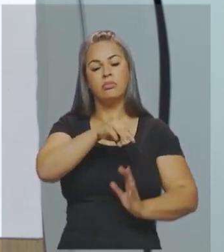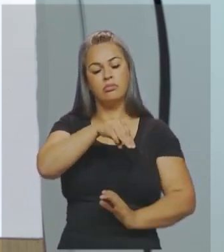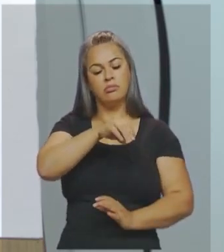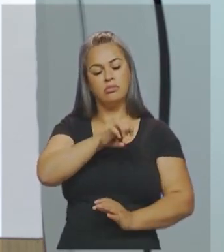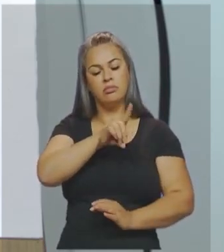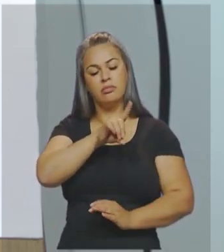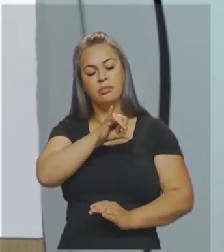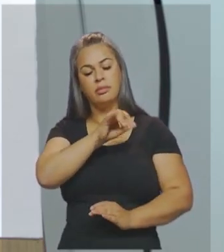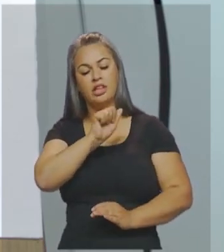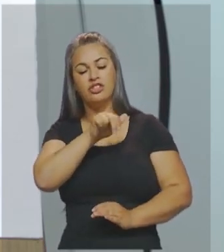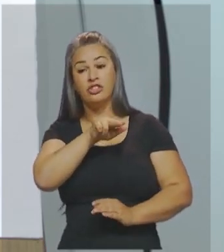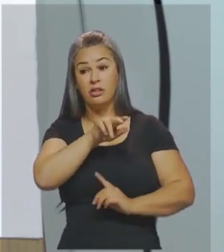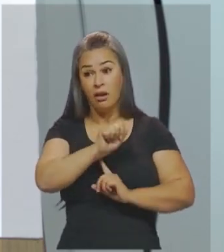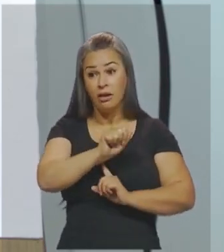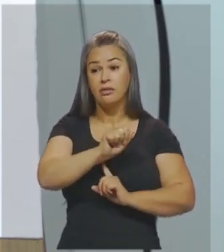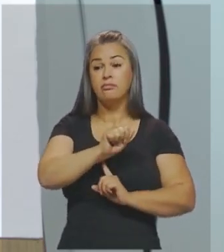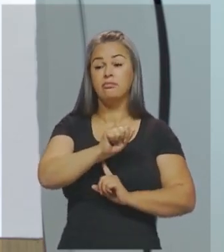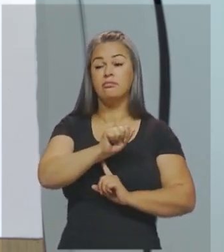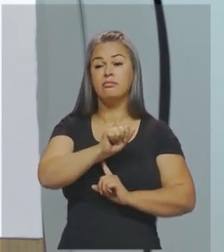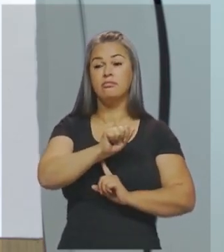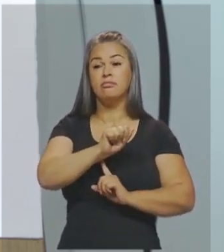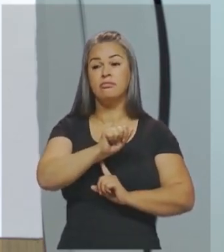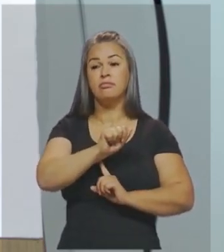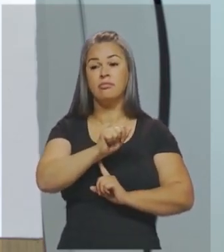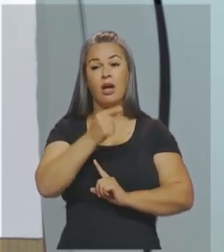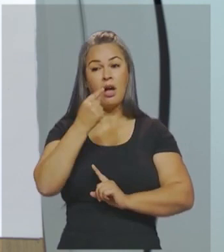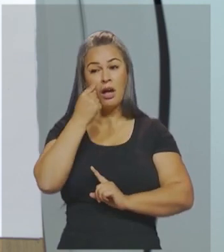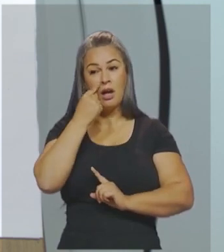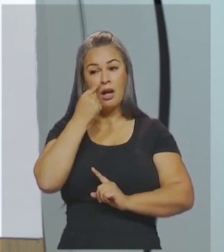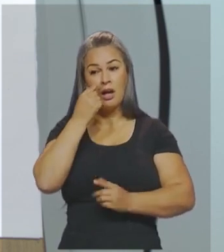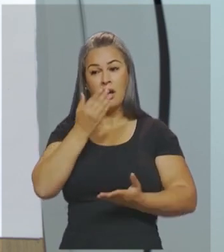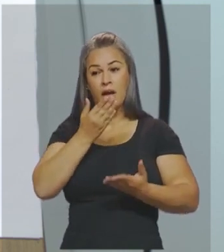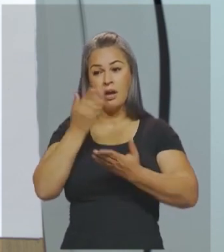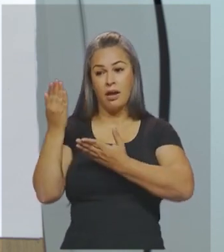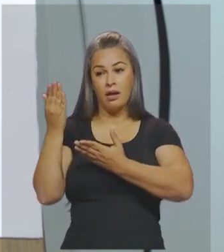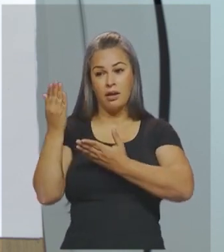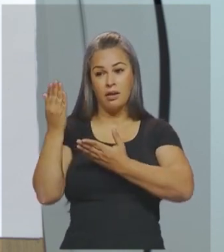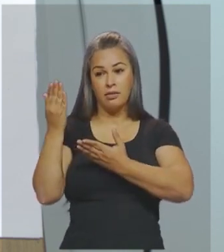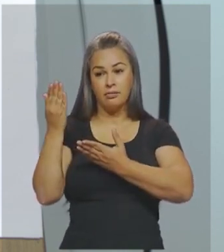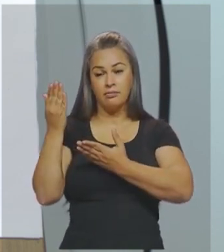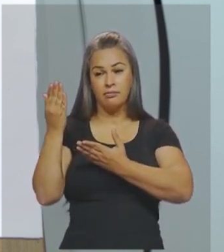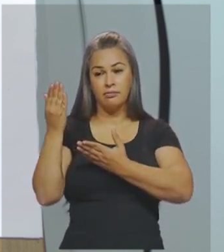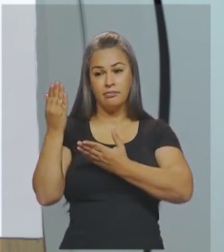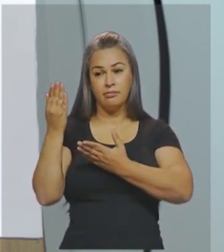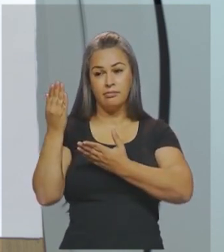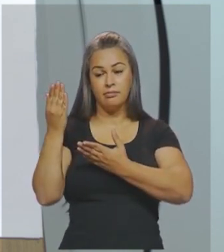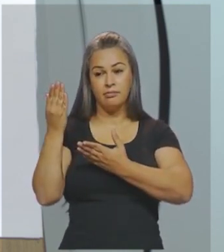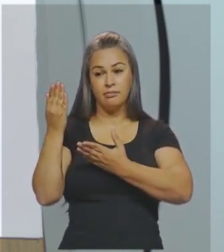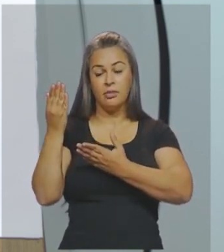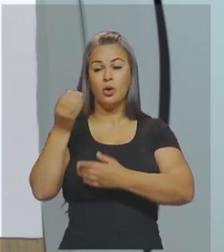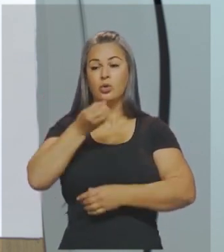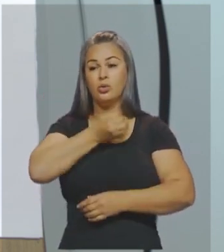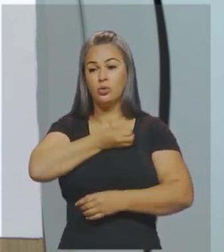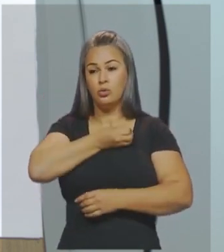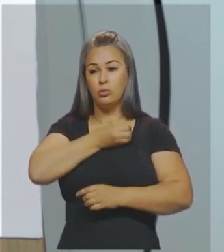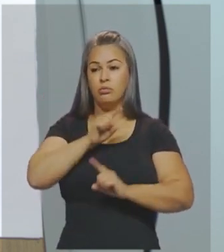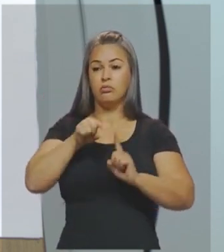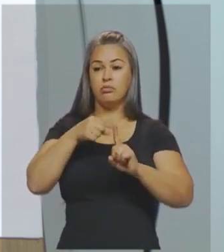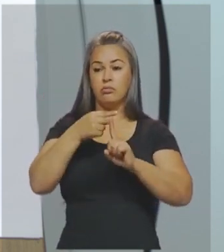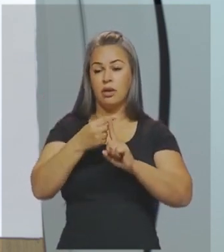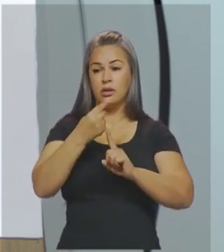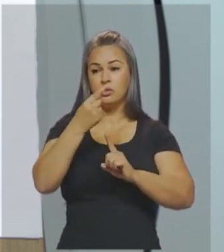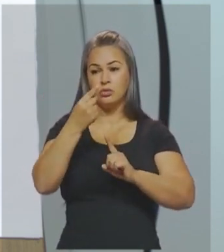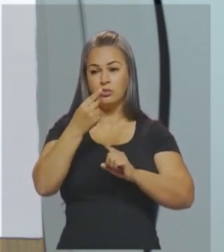ela vai ocupar a posição n mais 1 dividido por 2. Então, por exemplo, aqui tem